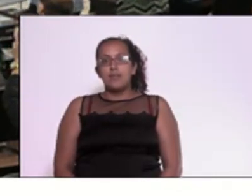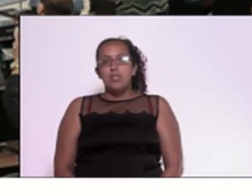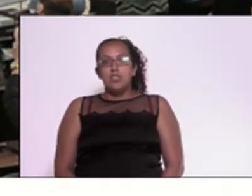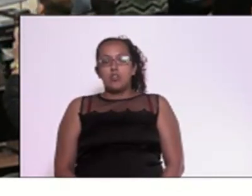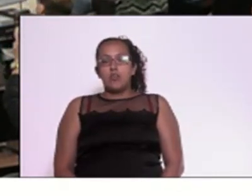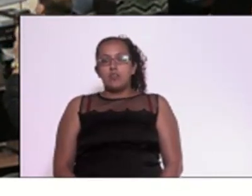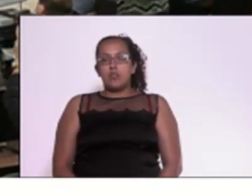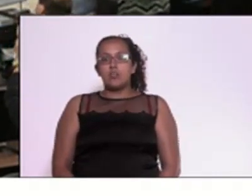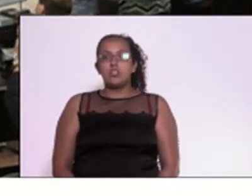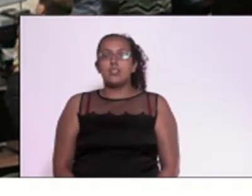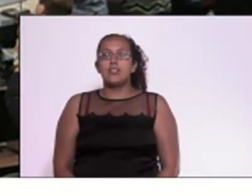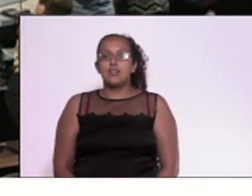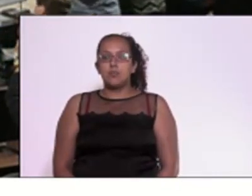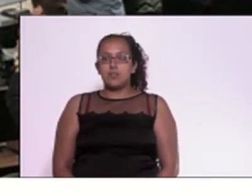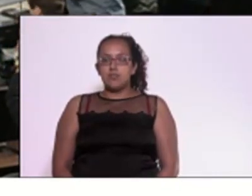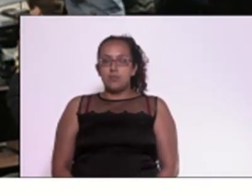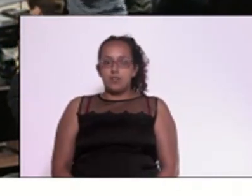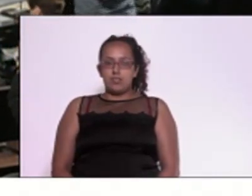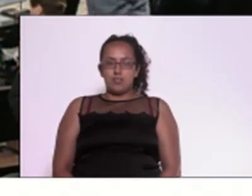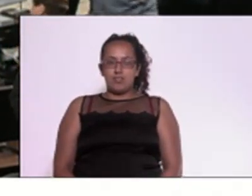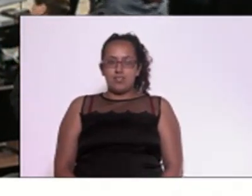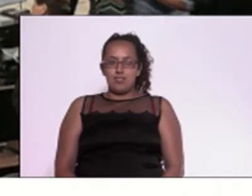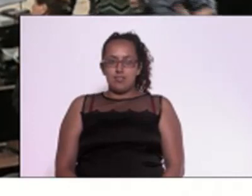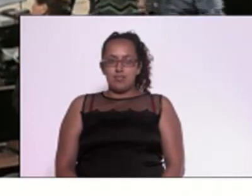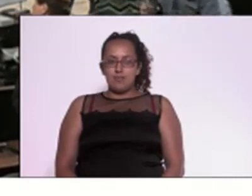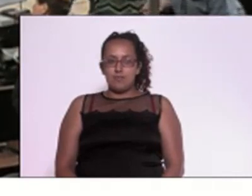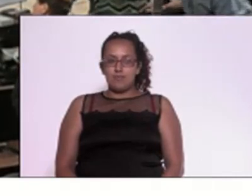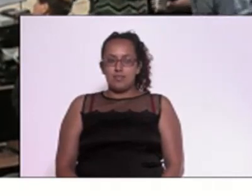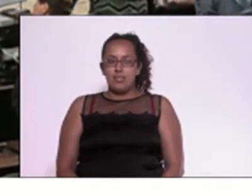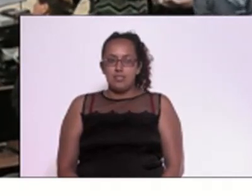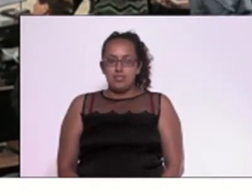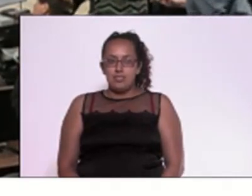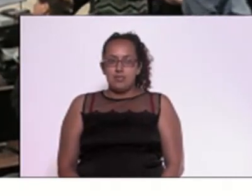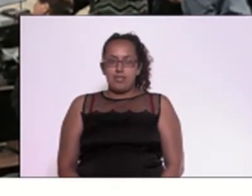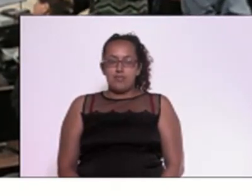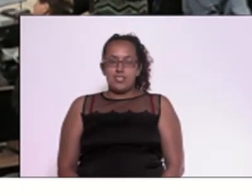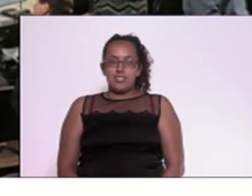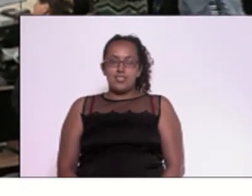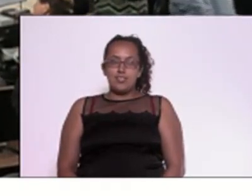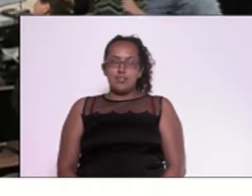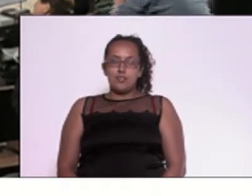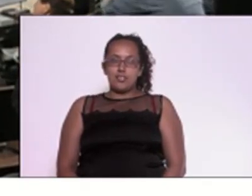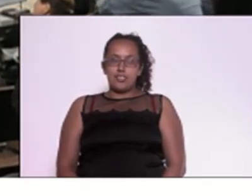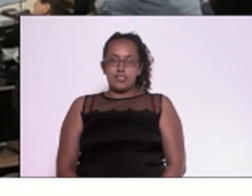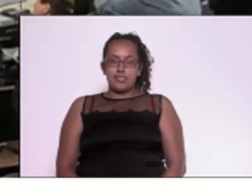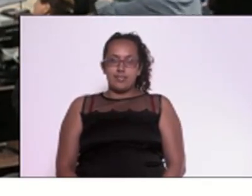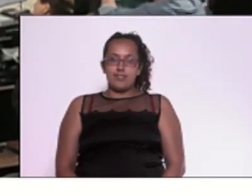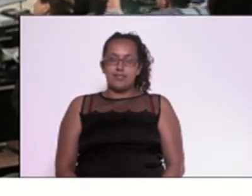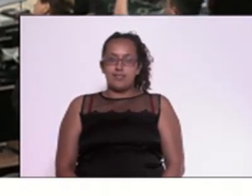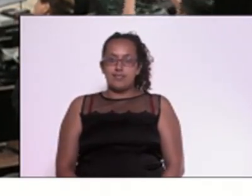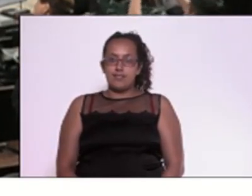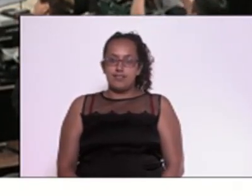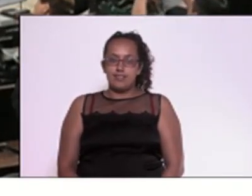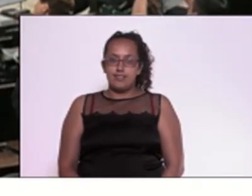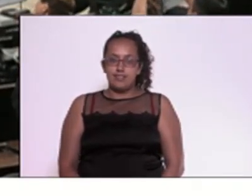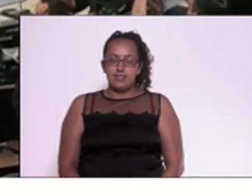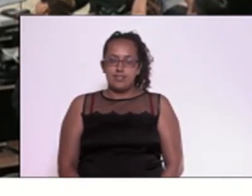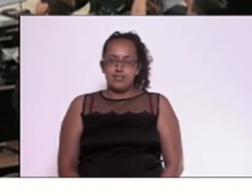que a minha família tinha vergonha do meu negócio familiar. Minha mãe arrumou um companheiro, coroa era ilustrador de